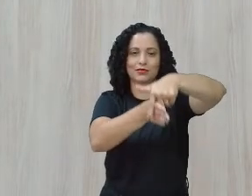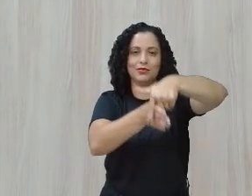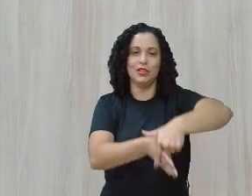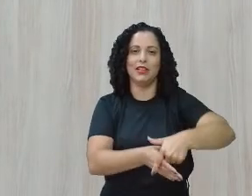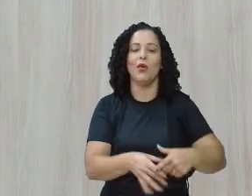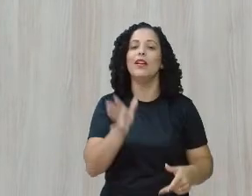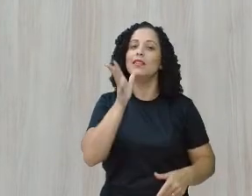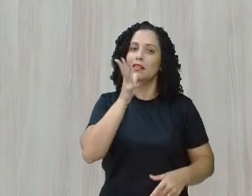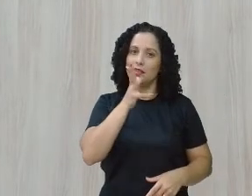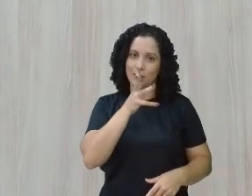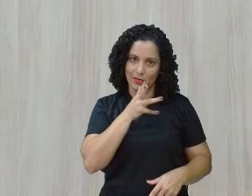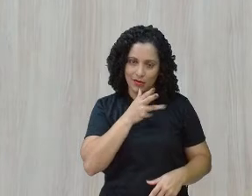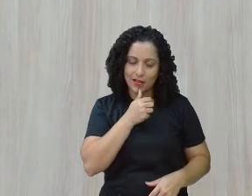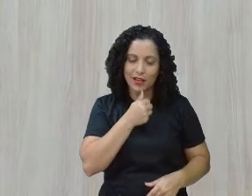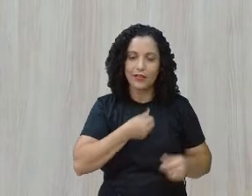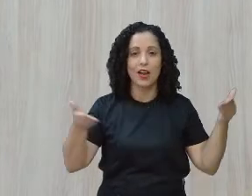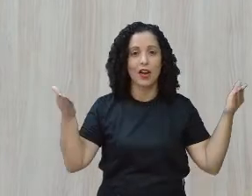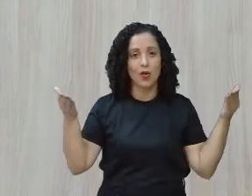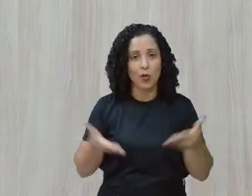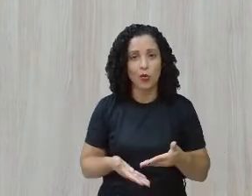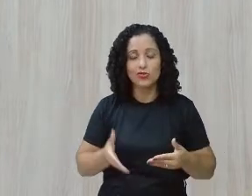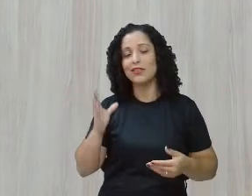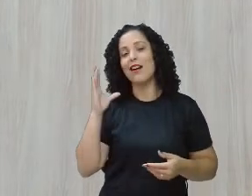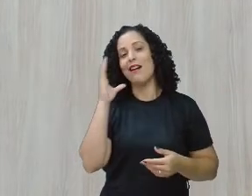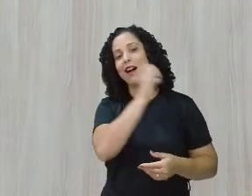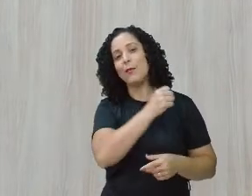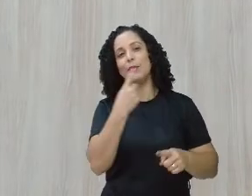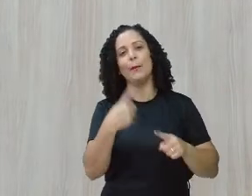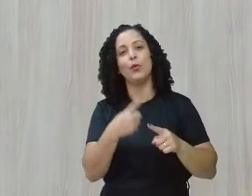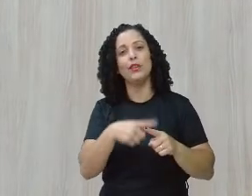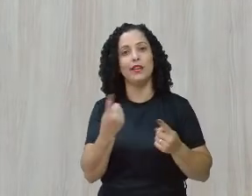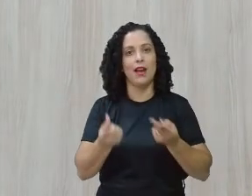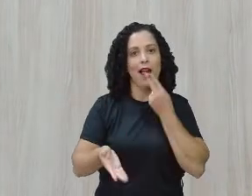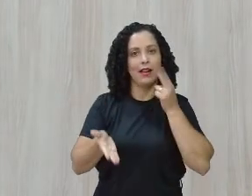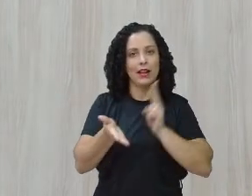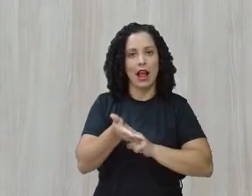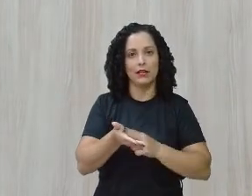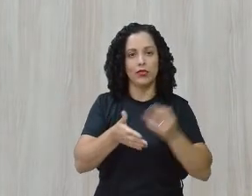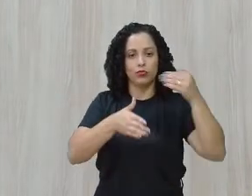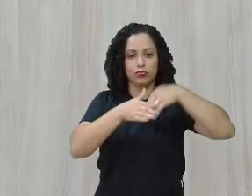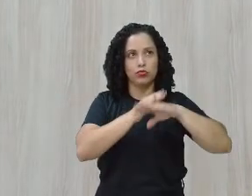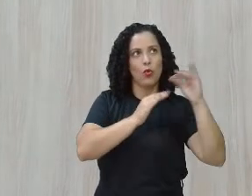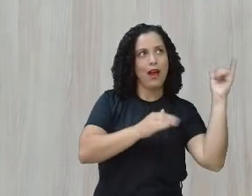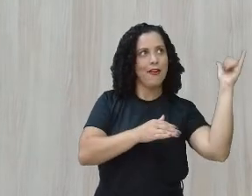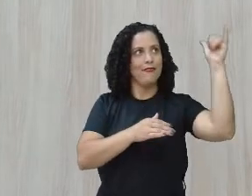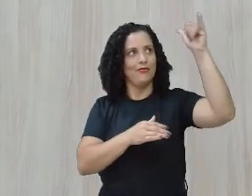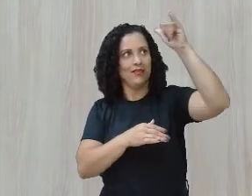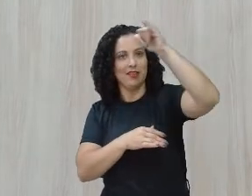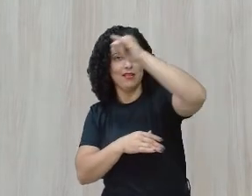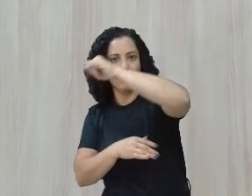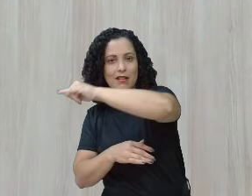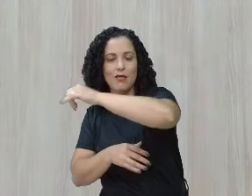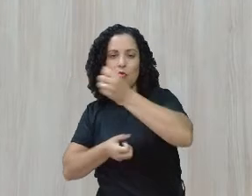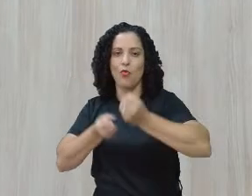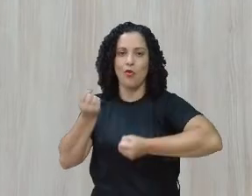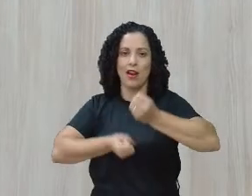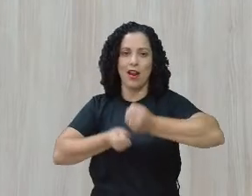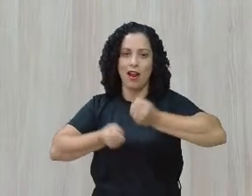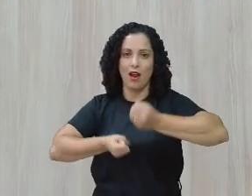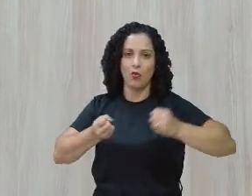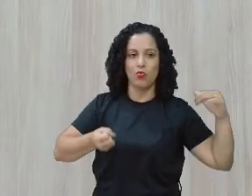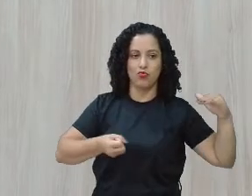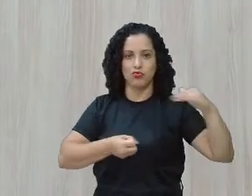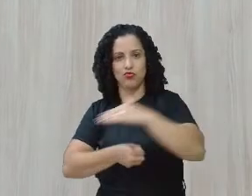fosse diferente. Hoje, a gente consegue enviar carta de avião, a gente consegue enviar carta usando carros, usando meios